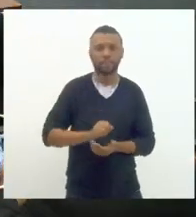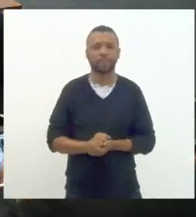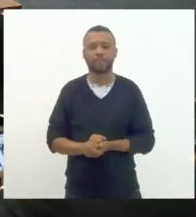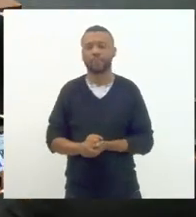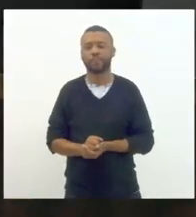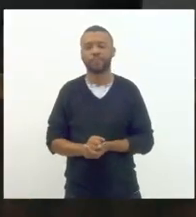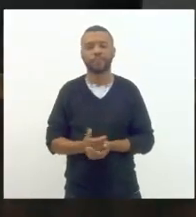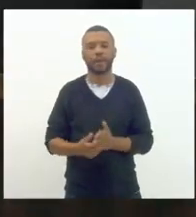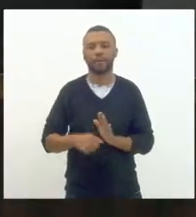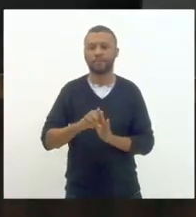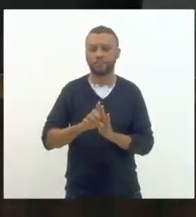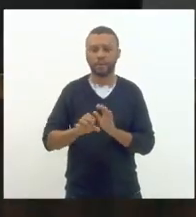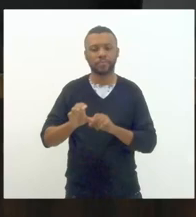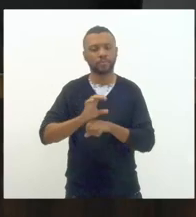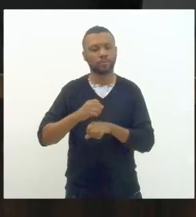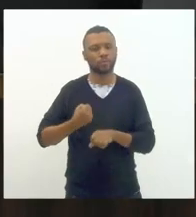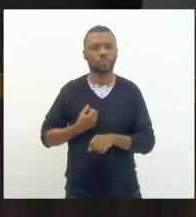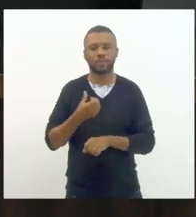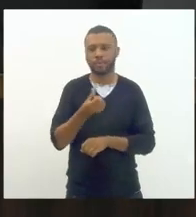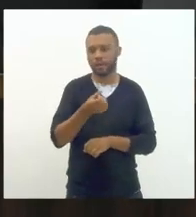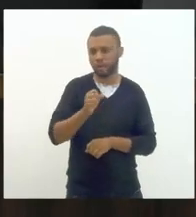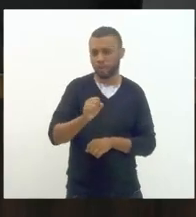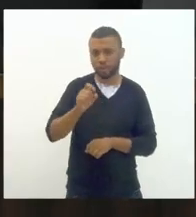constitucional número 68 de